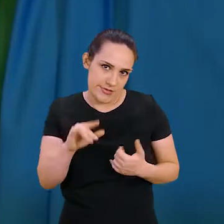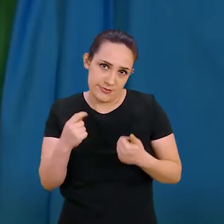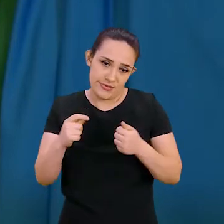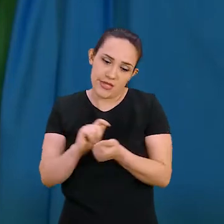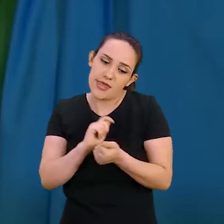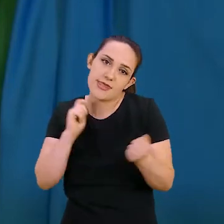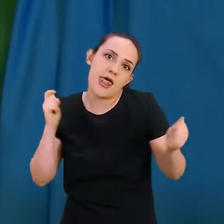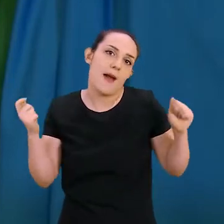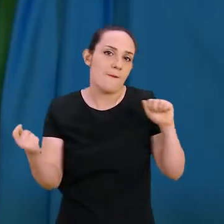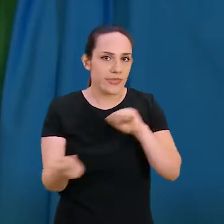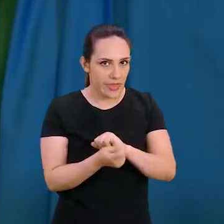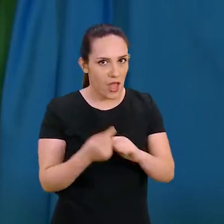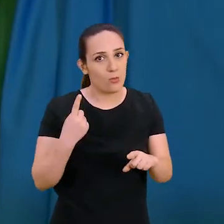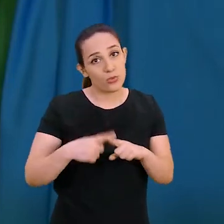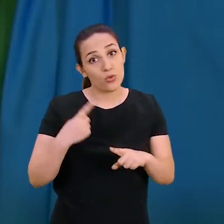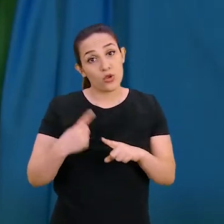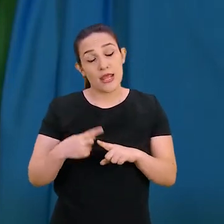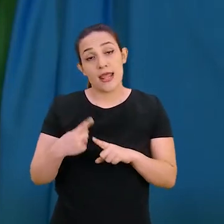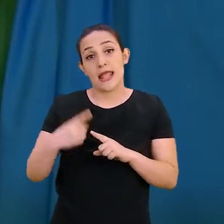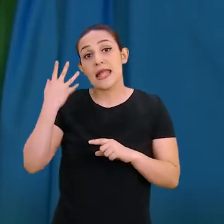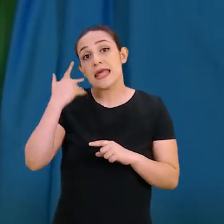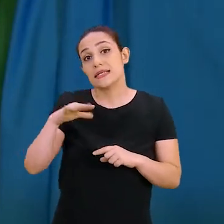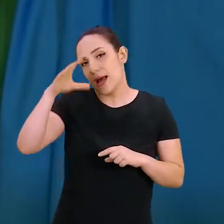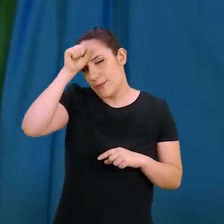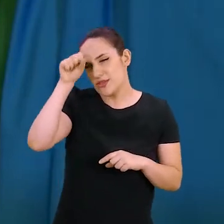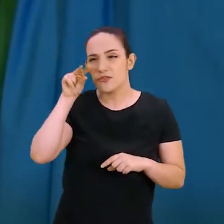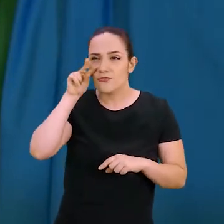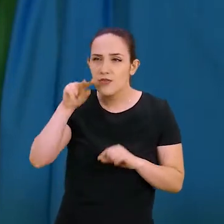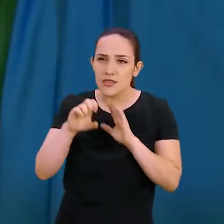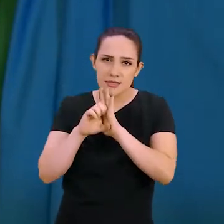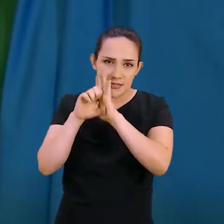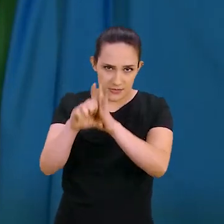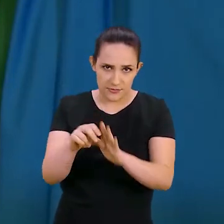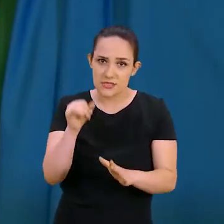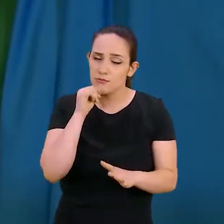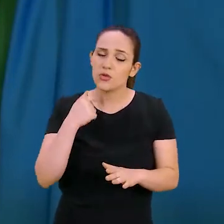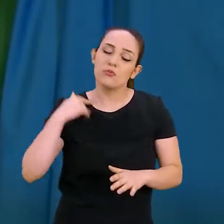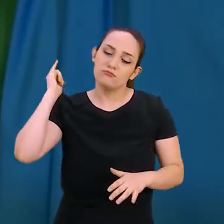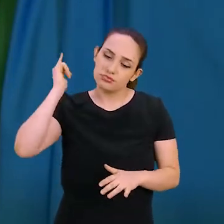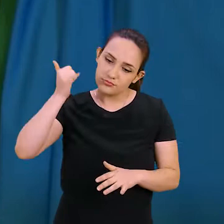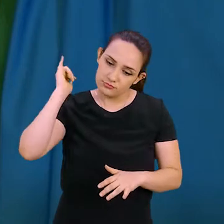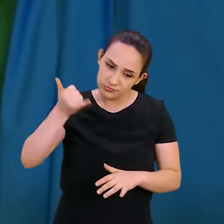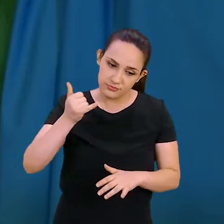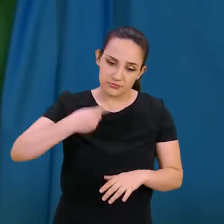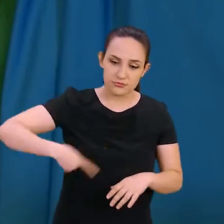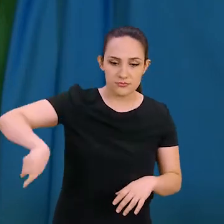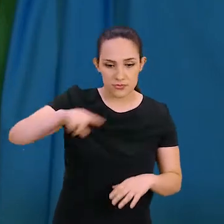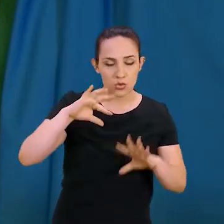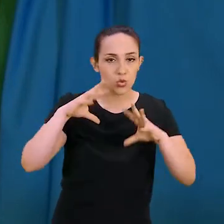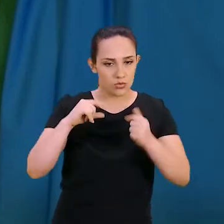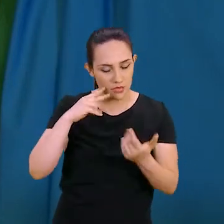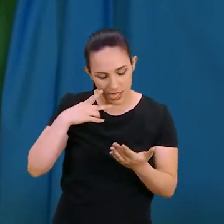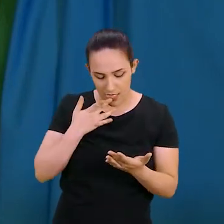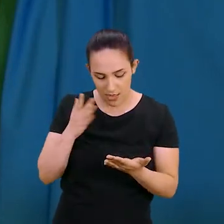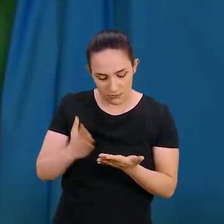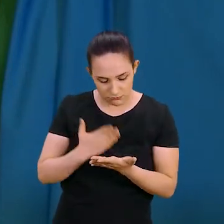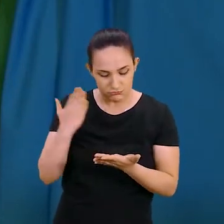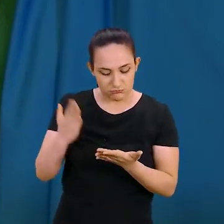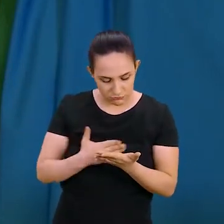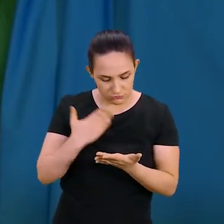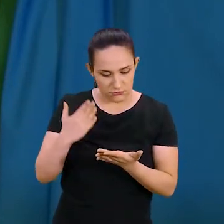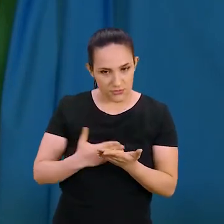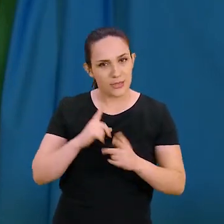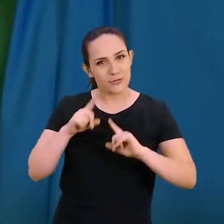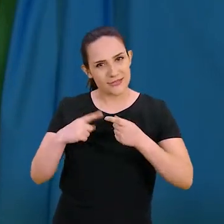criança, ela aprende com os exemplos. Então, nós contamos a história do gibi, todos eles tiveram acesso ao gibi. No final do gibi